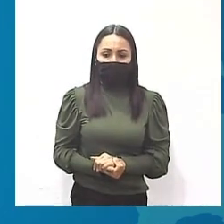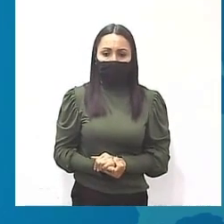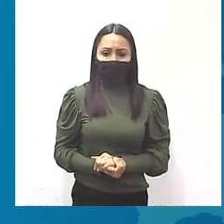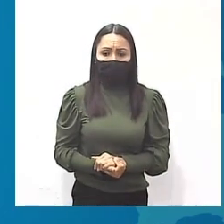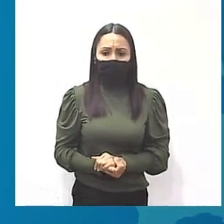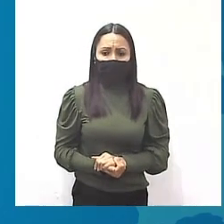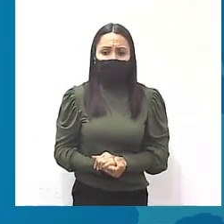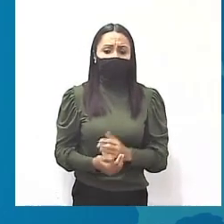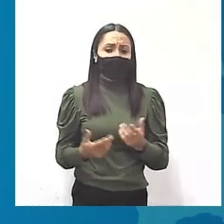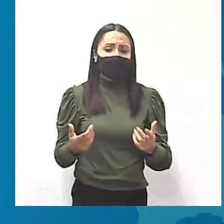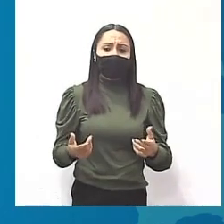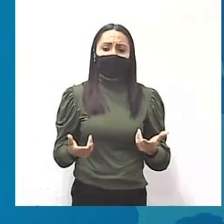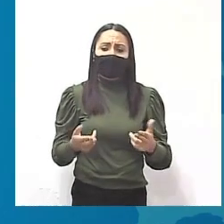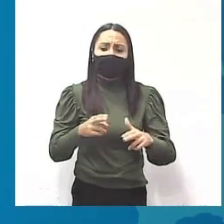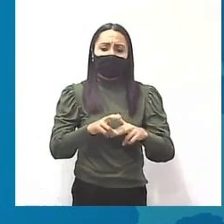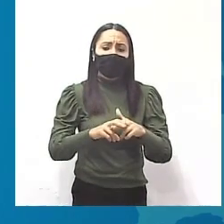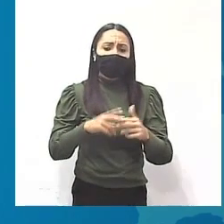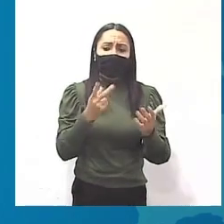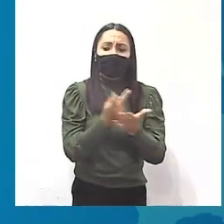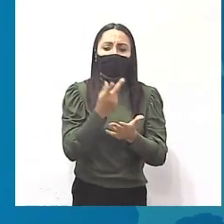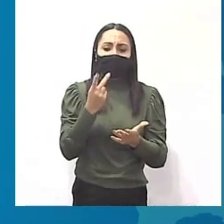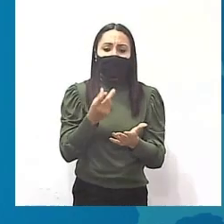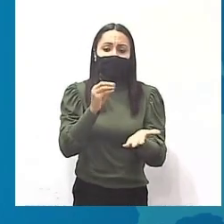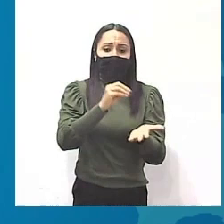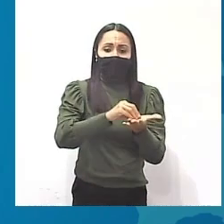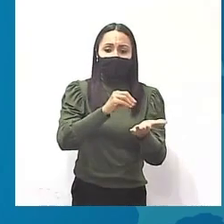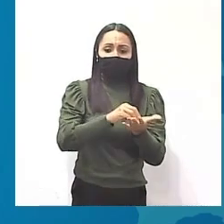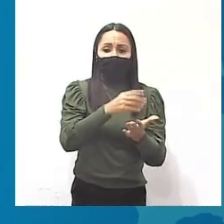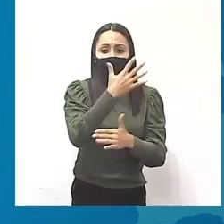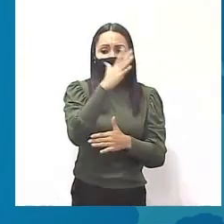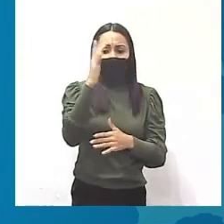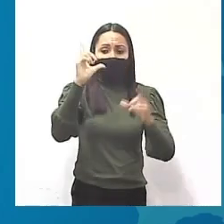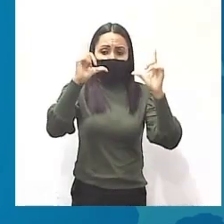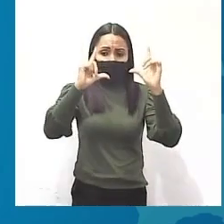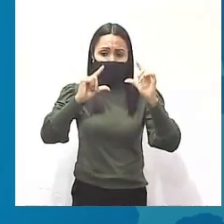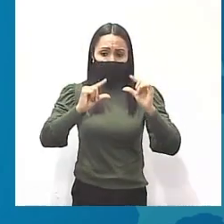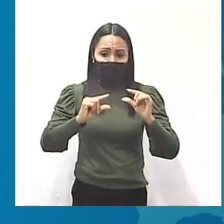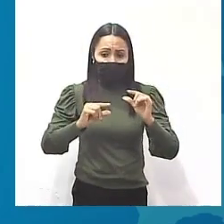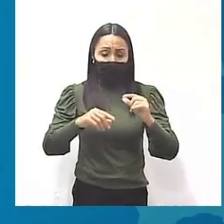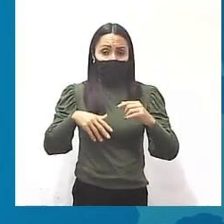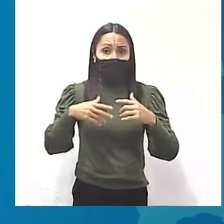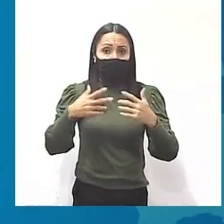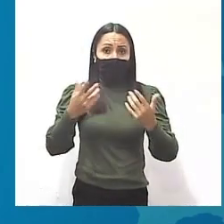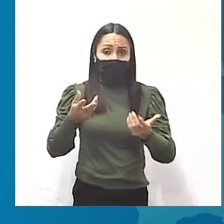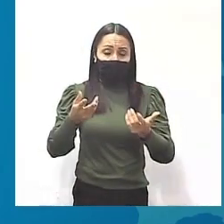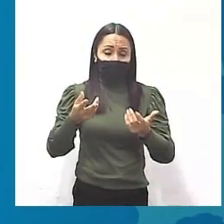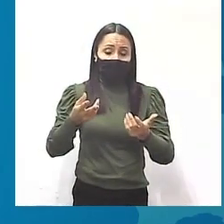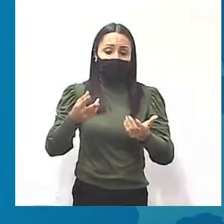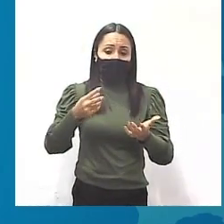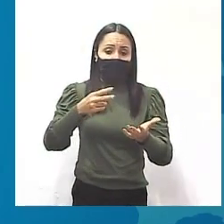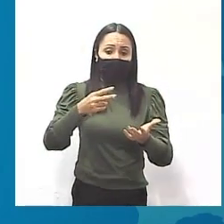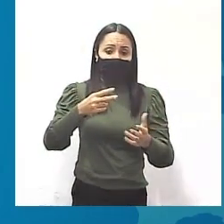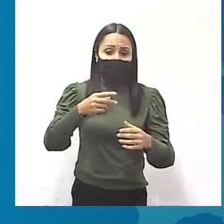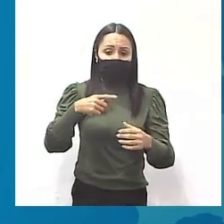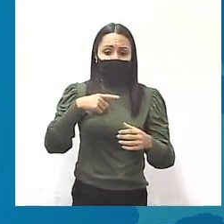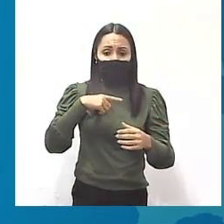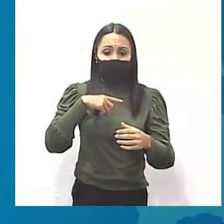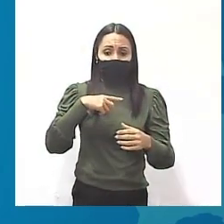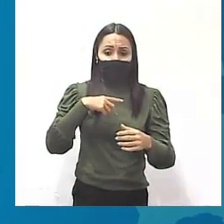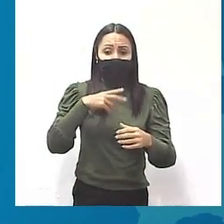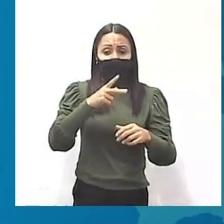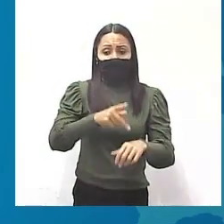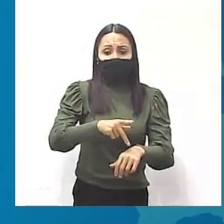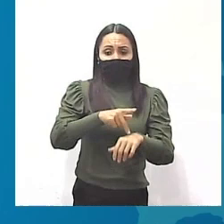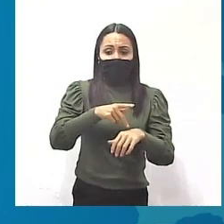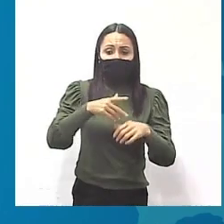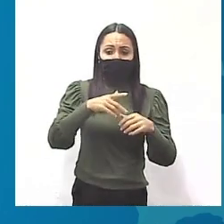E por que isso acontece? A falta da vegetação ela diminuiu, isso porque devido ali, né, à presença ali da